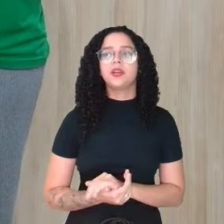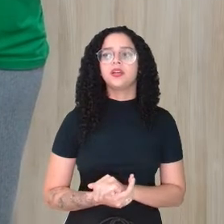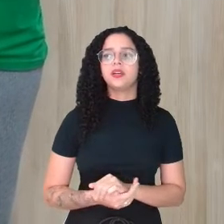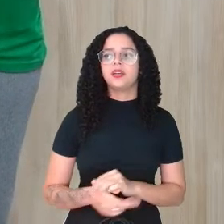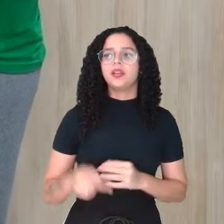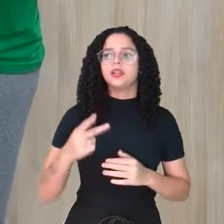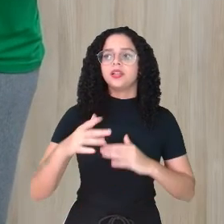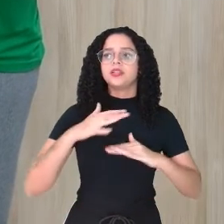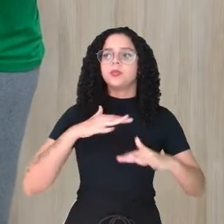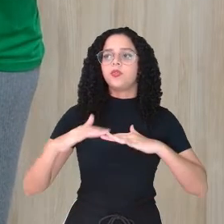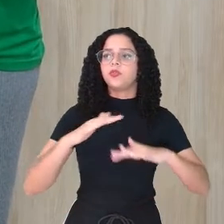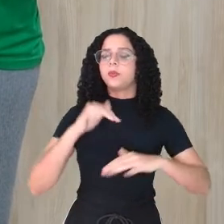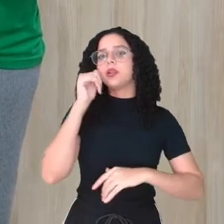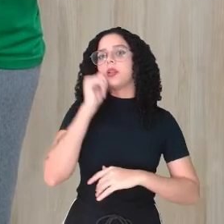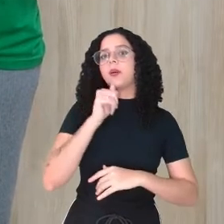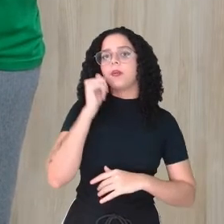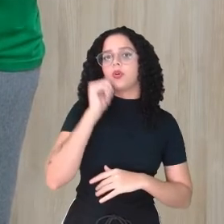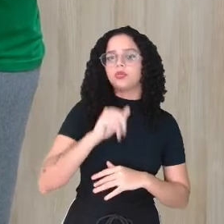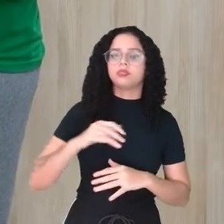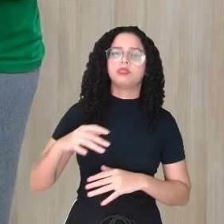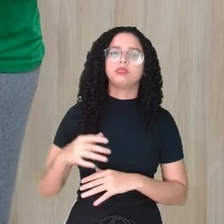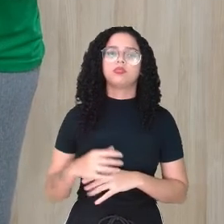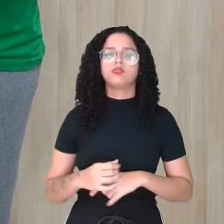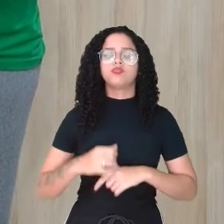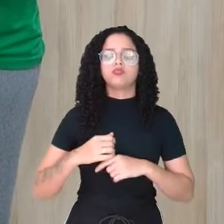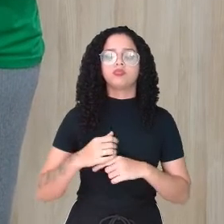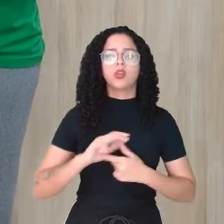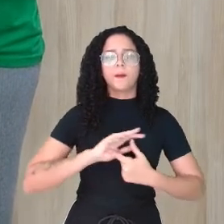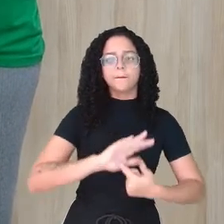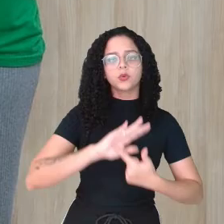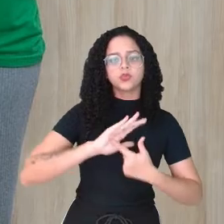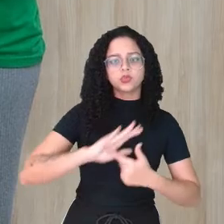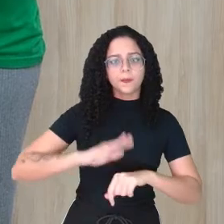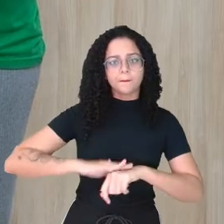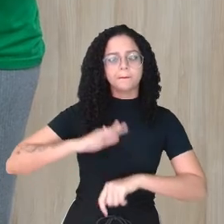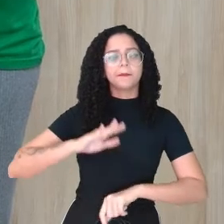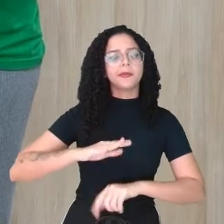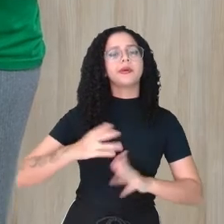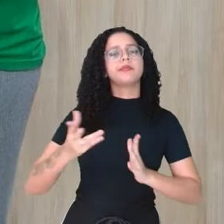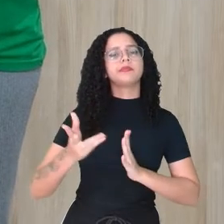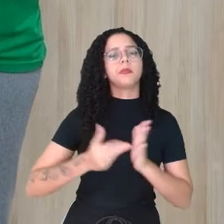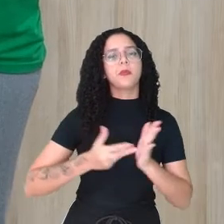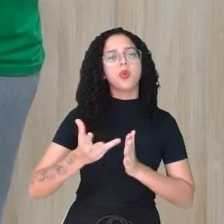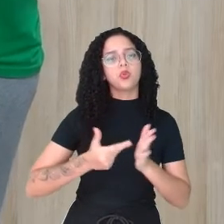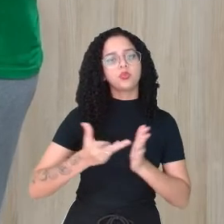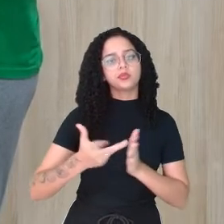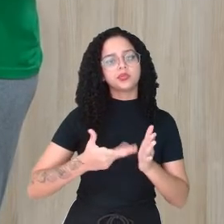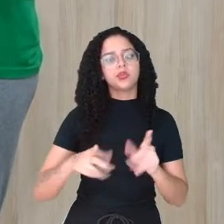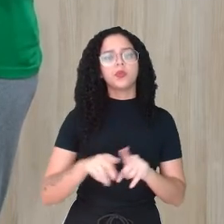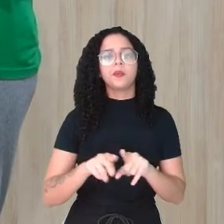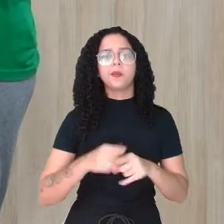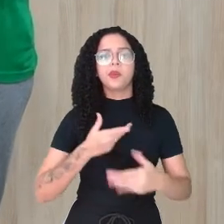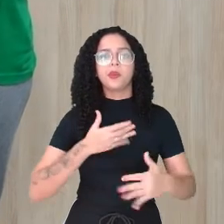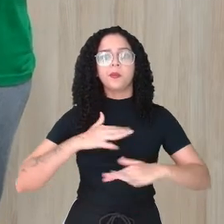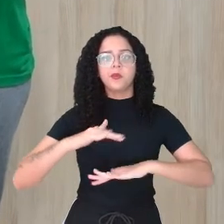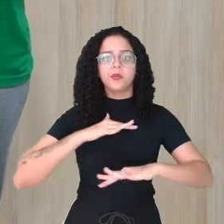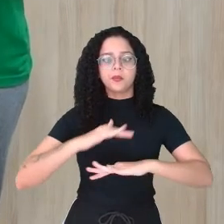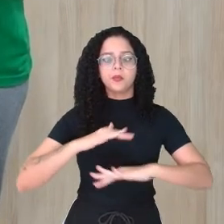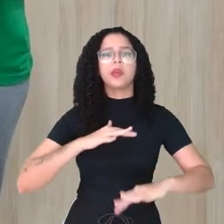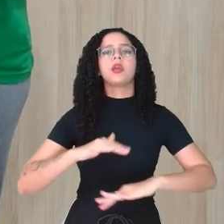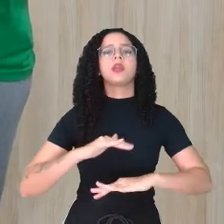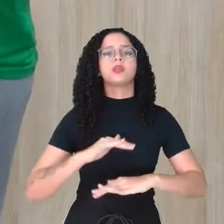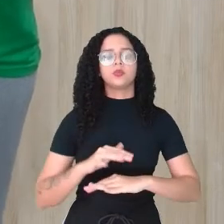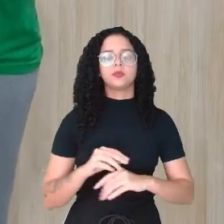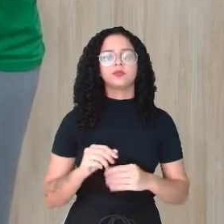desse movimento das mulheres, né, se engajar nesse tipo de produção aí, de movimento da